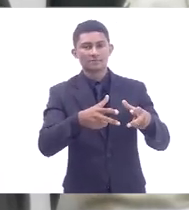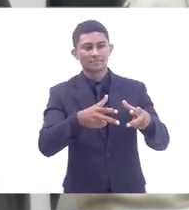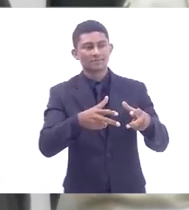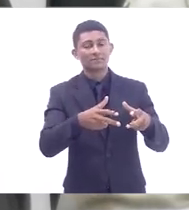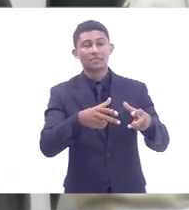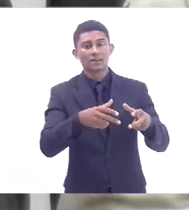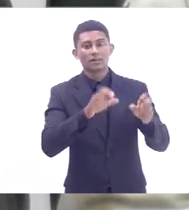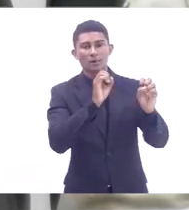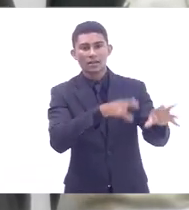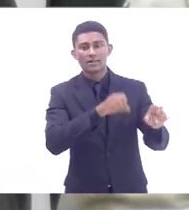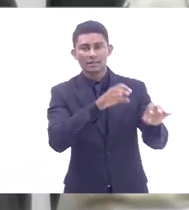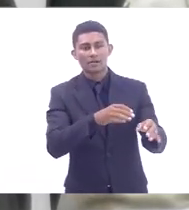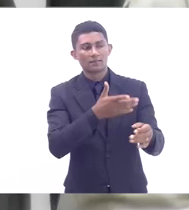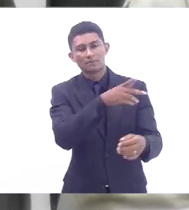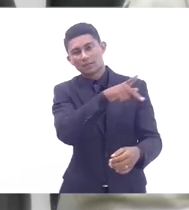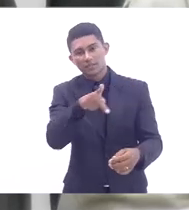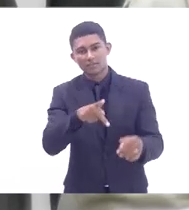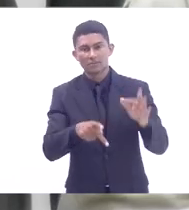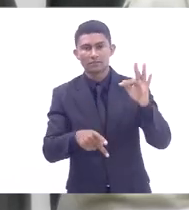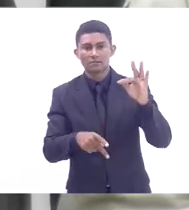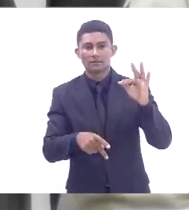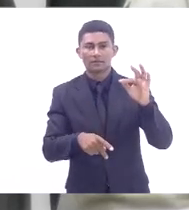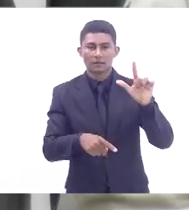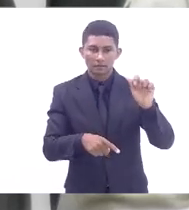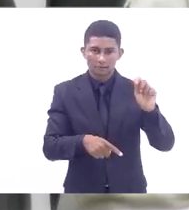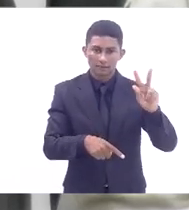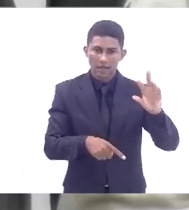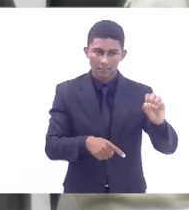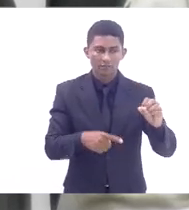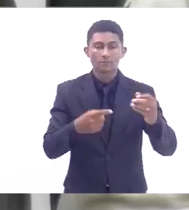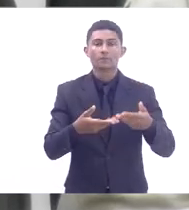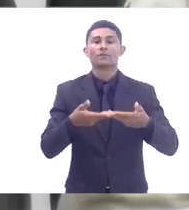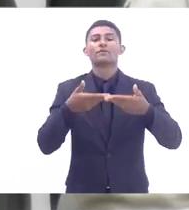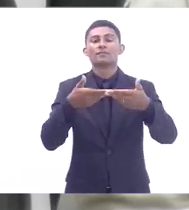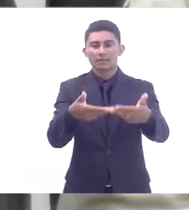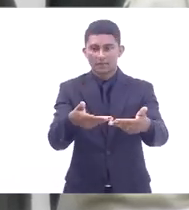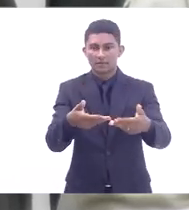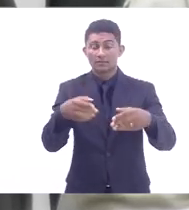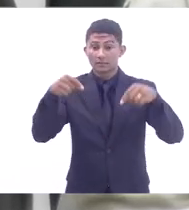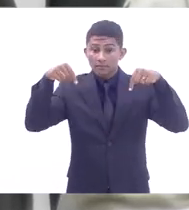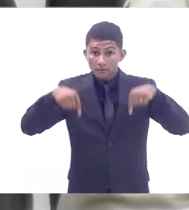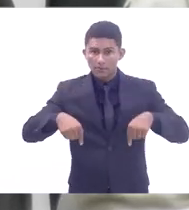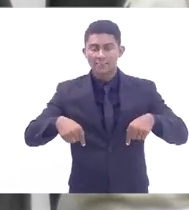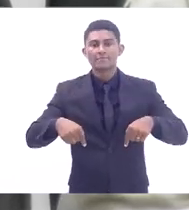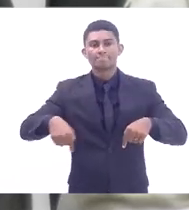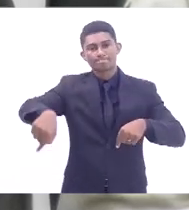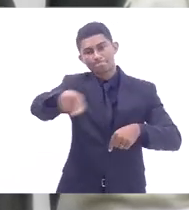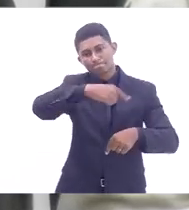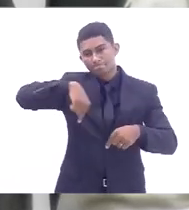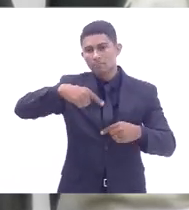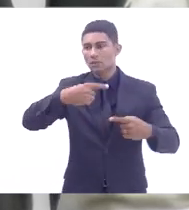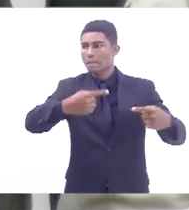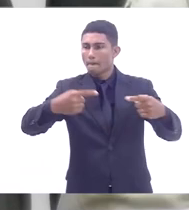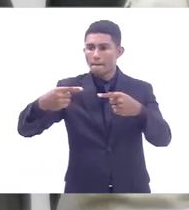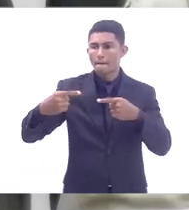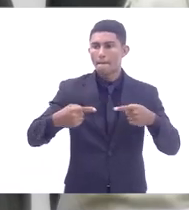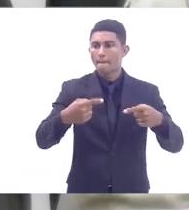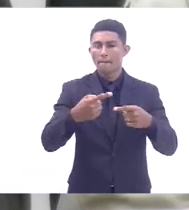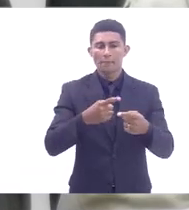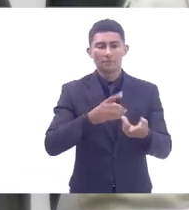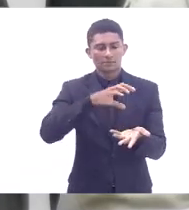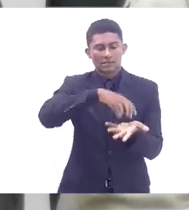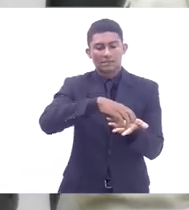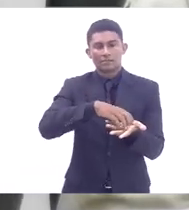integrantes da comissão de educação a possibilidade da gente poder discutir a nossa universidade e caminho futuro